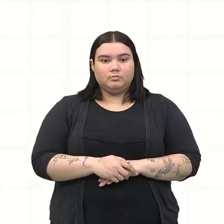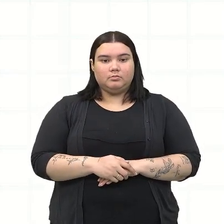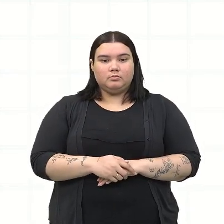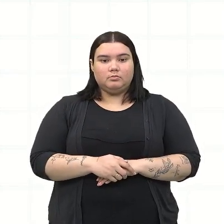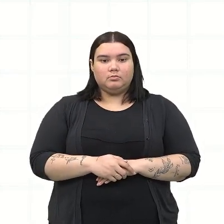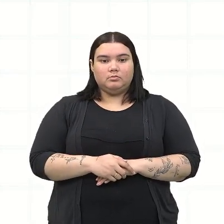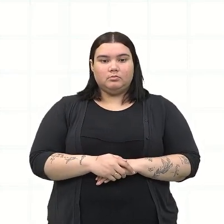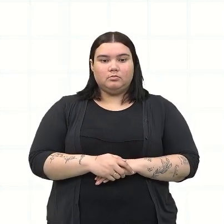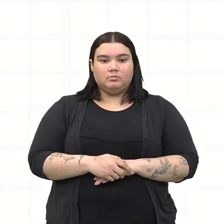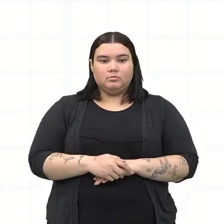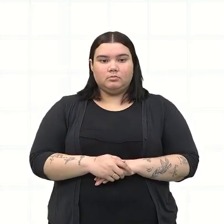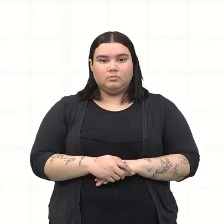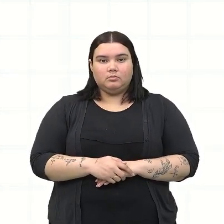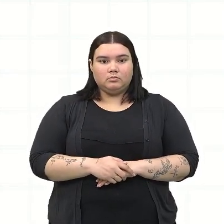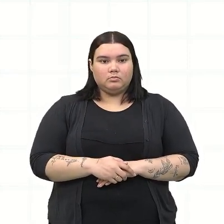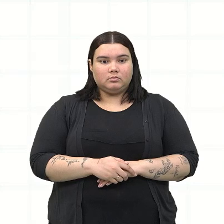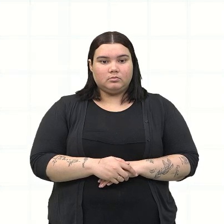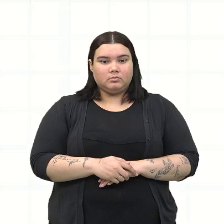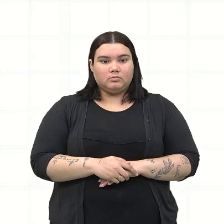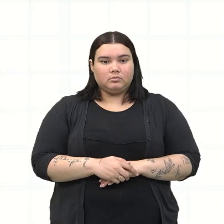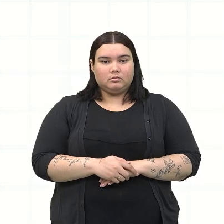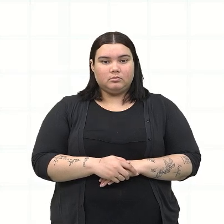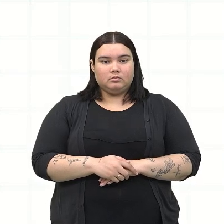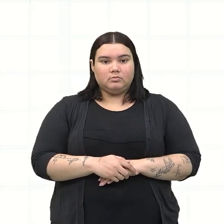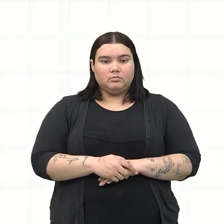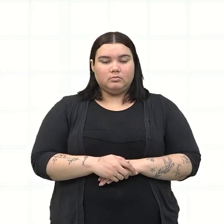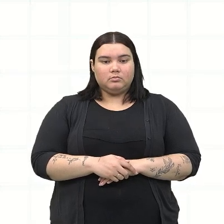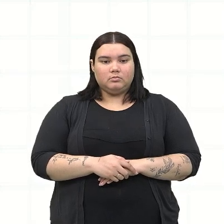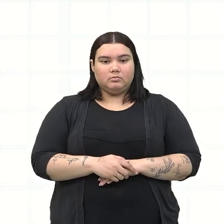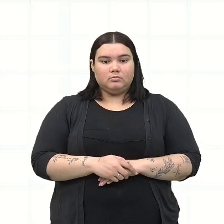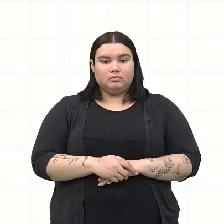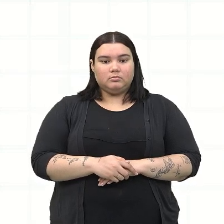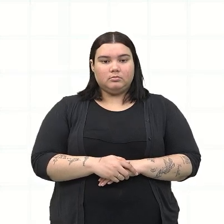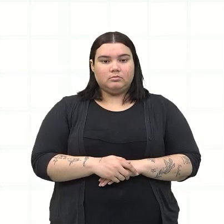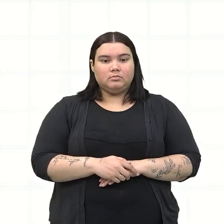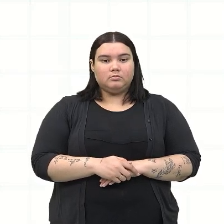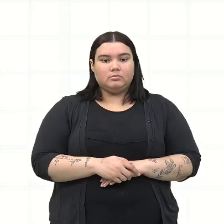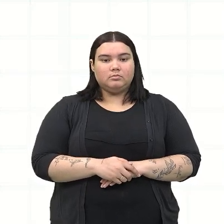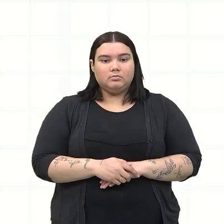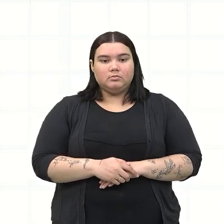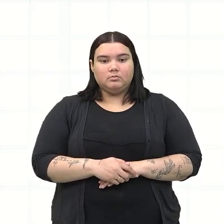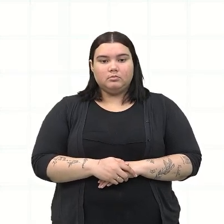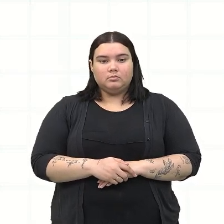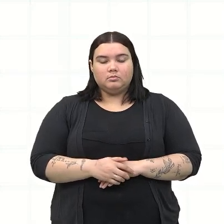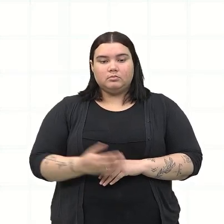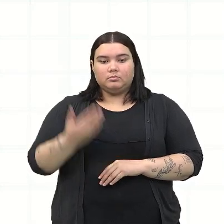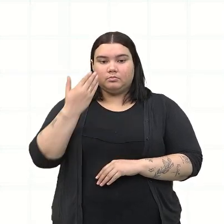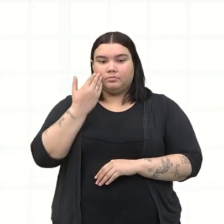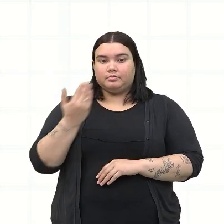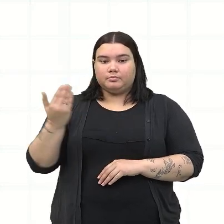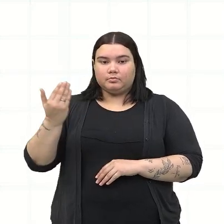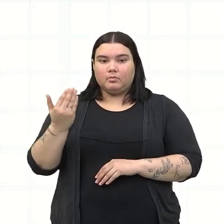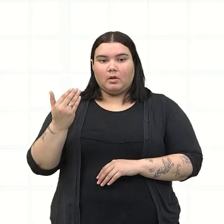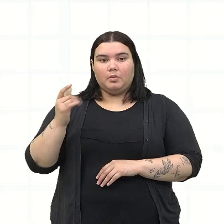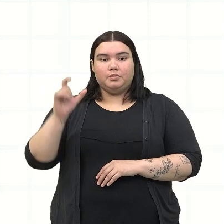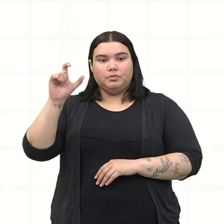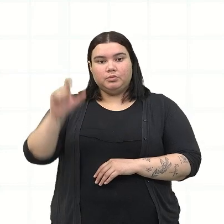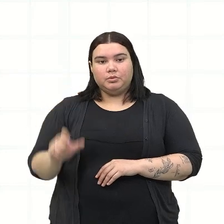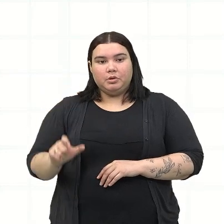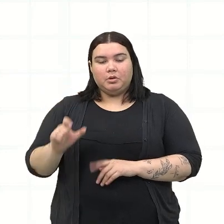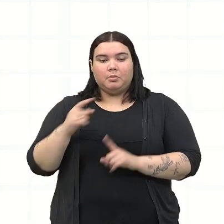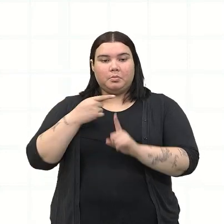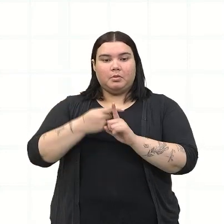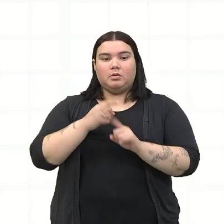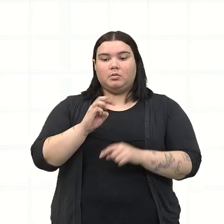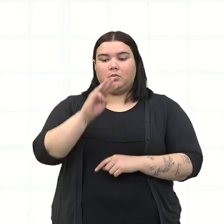Então, nós temos aqui sujeito, humans, will. Aí o verbo principal